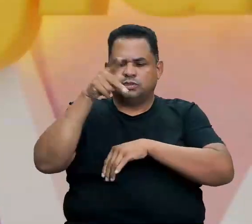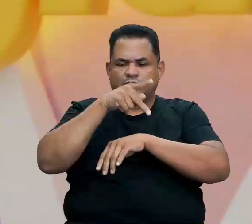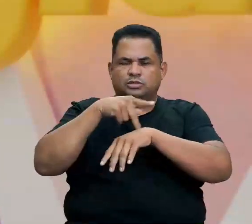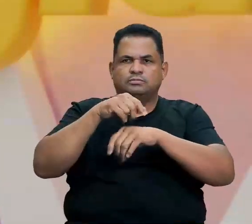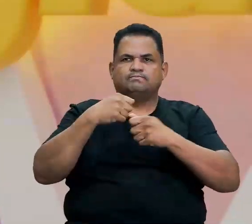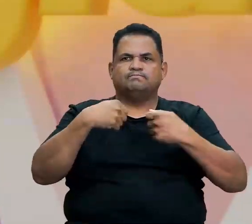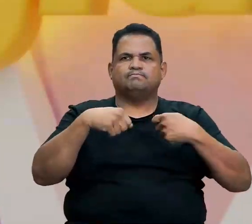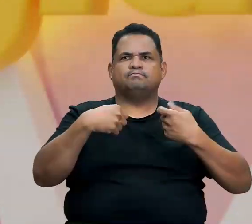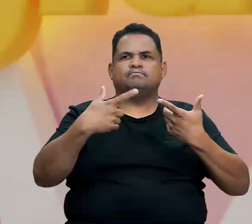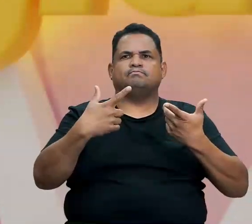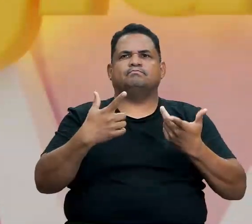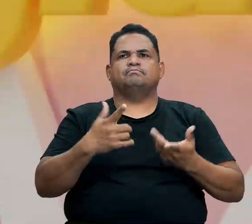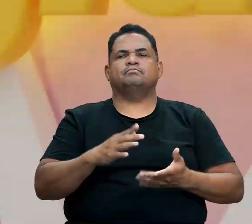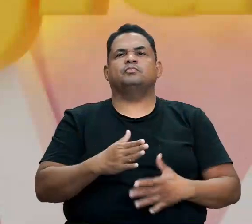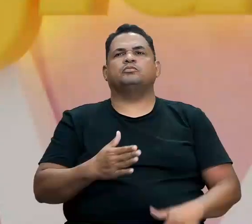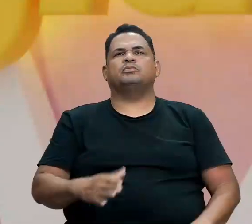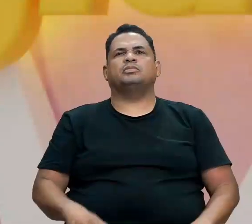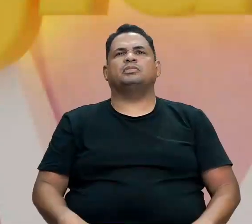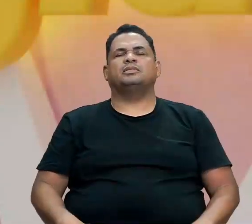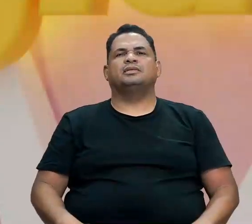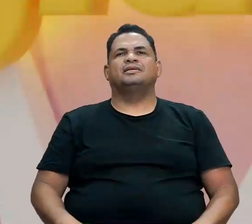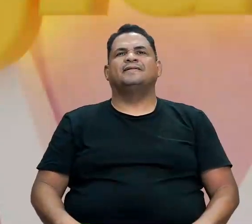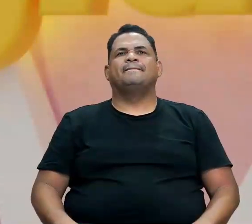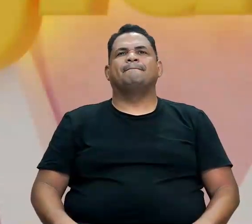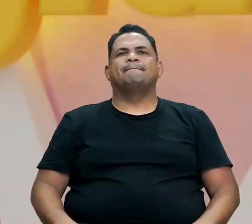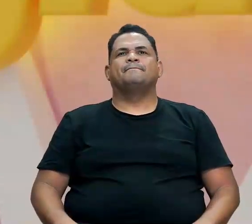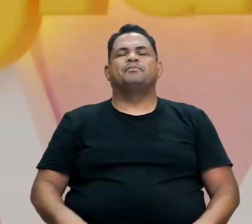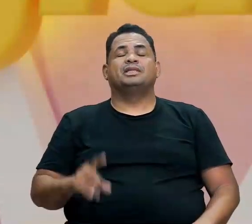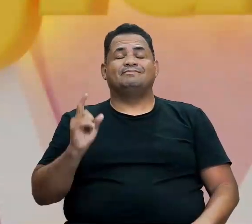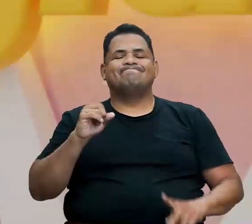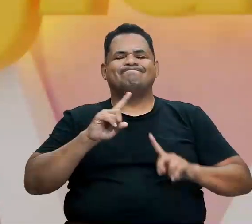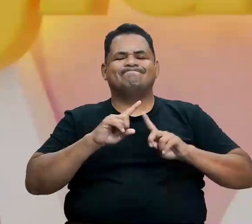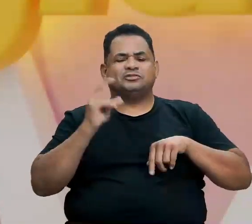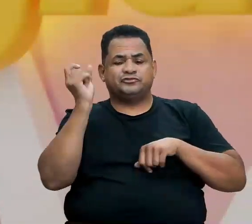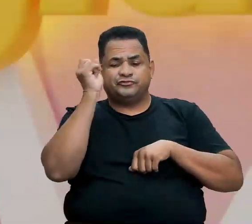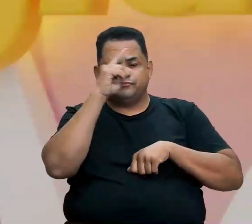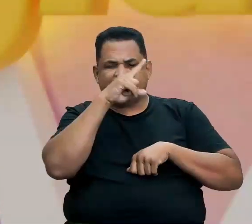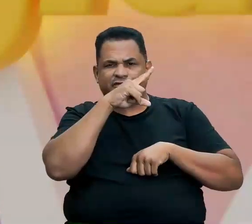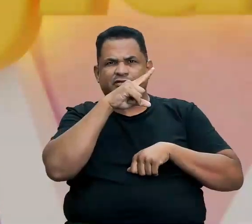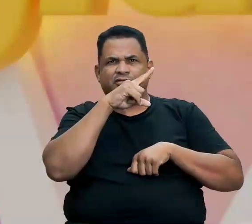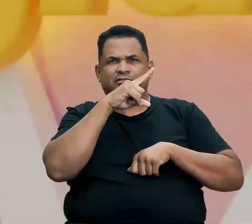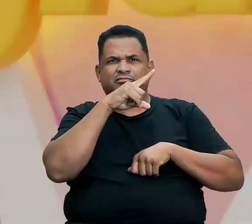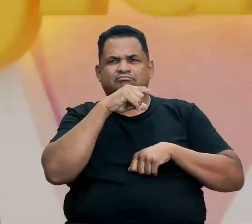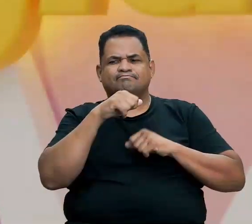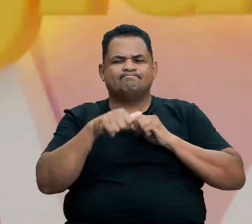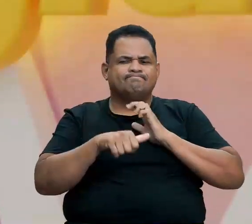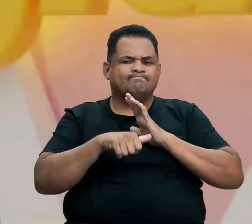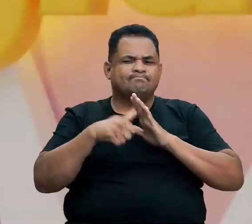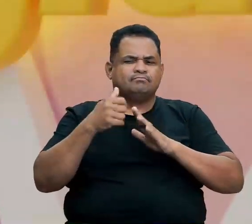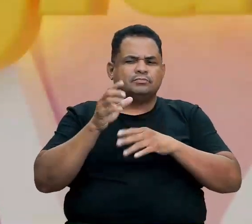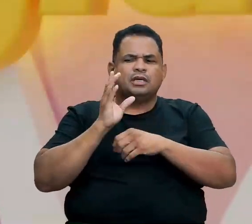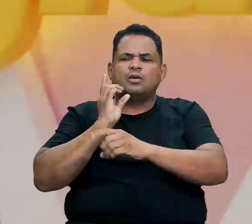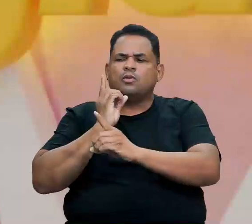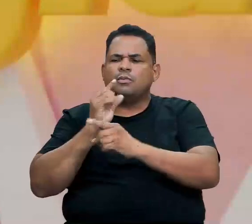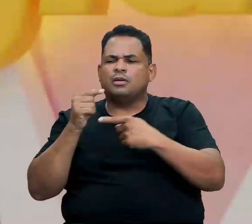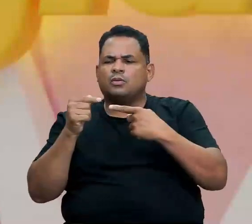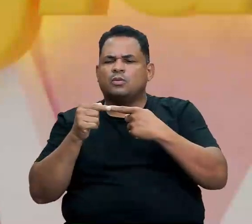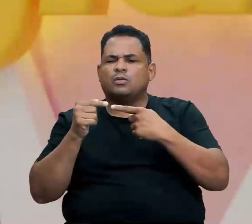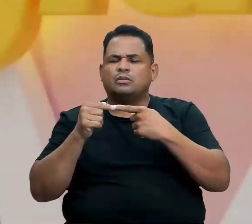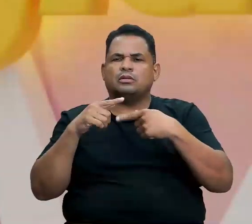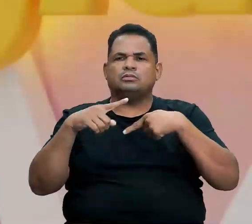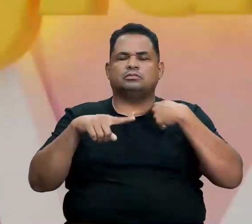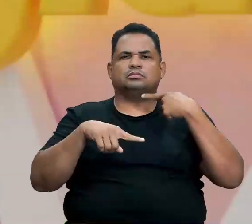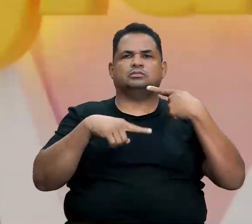sem assim, tentando, é claro que é um pouco difícil, né, todo mundo no primeiro momento tem um estranhamento, tem